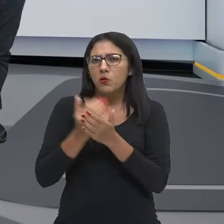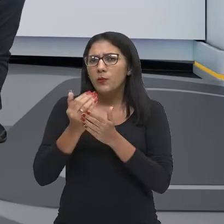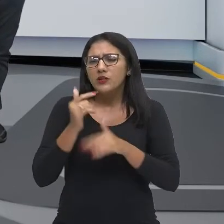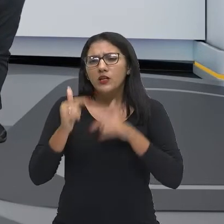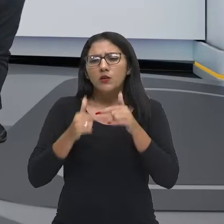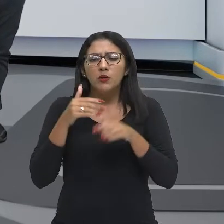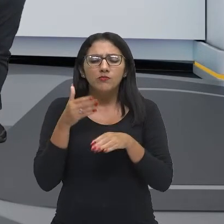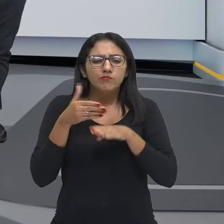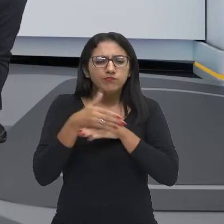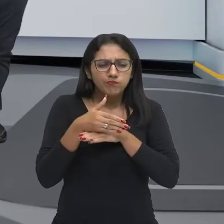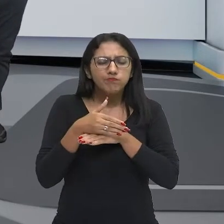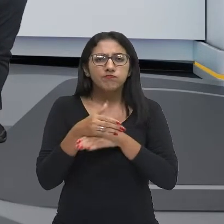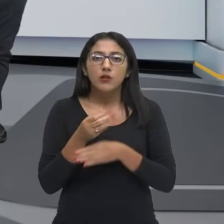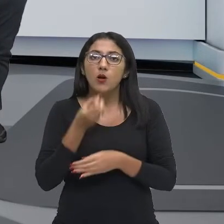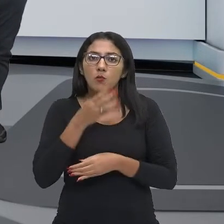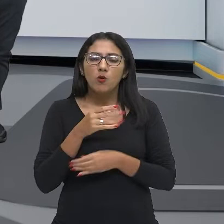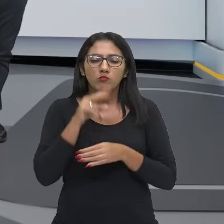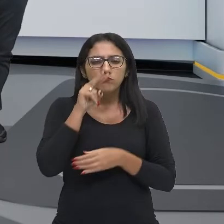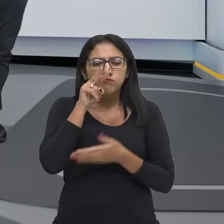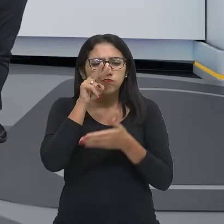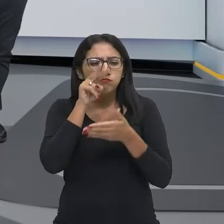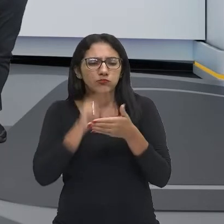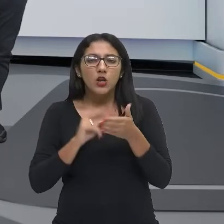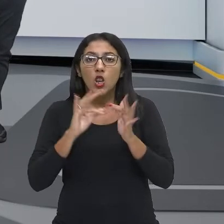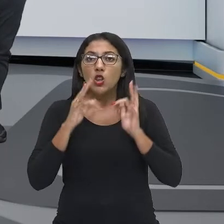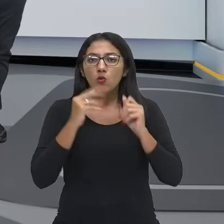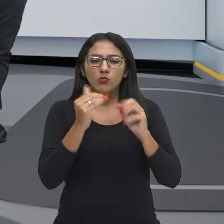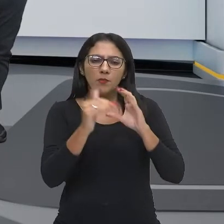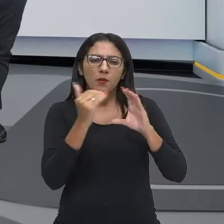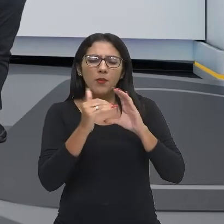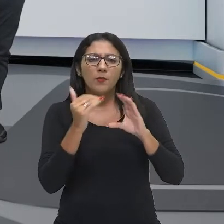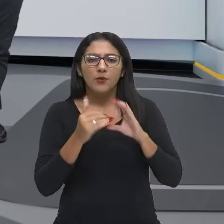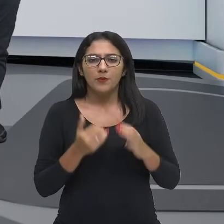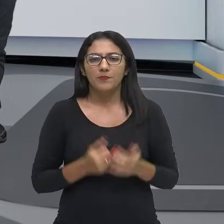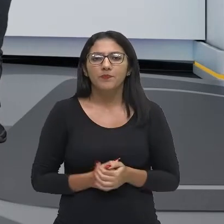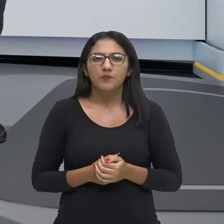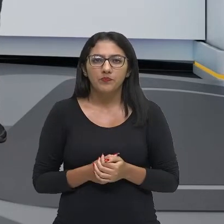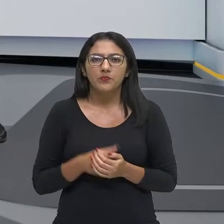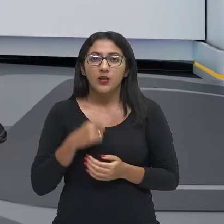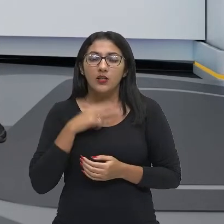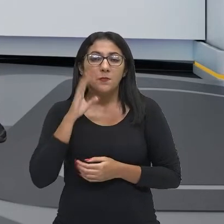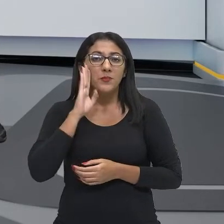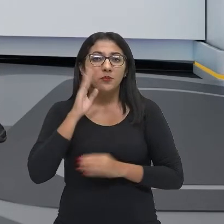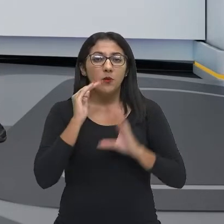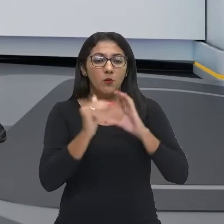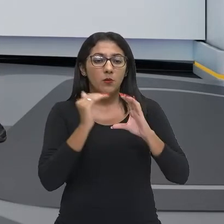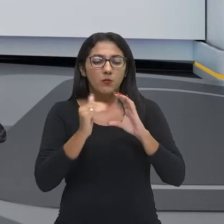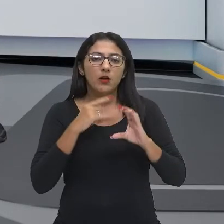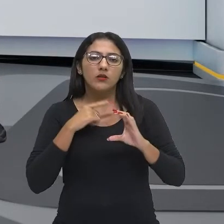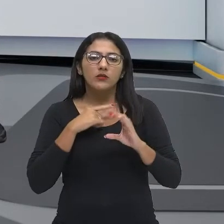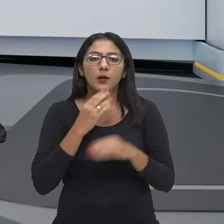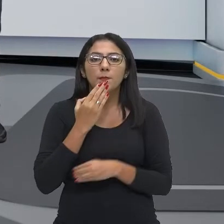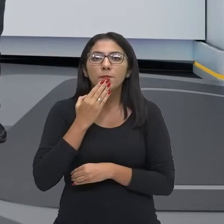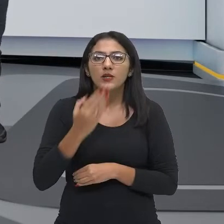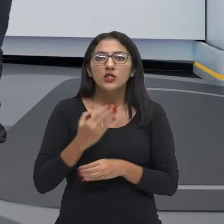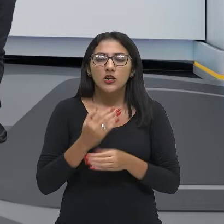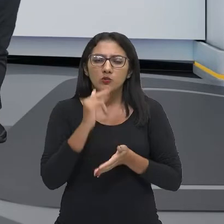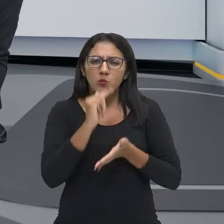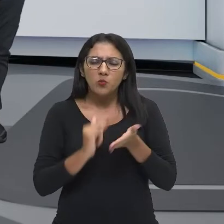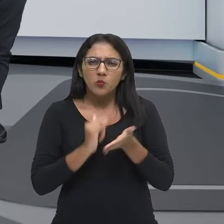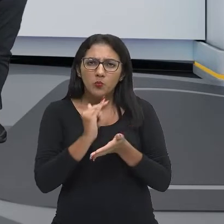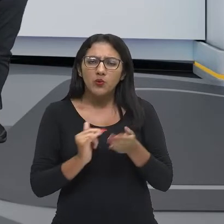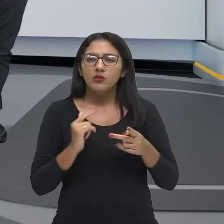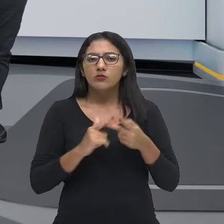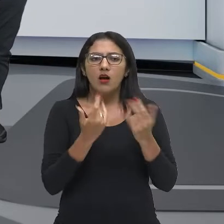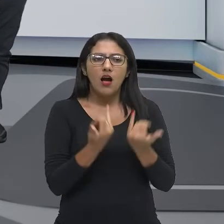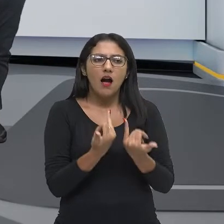você verifique a sua caixa de entrada. Muitas vezes é através dos e-mails que recebemos solicitações de arquivos,